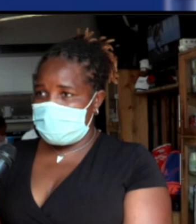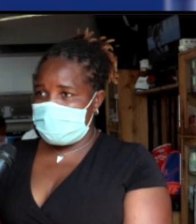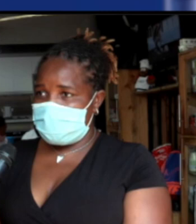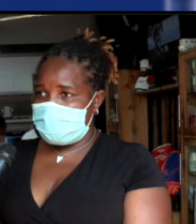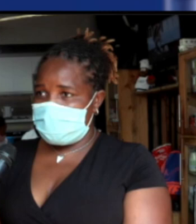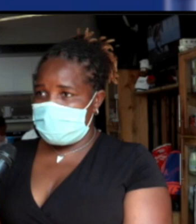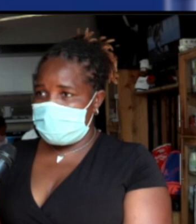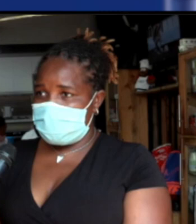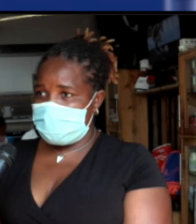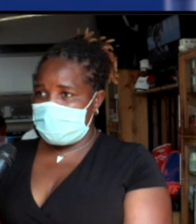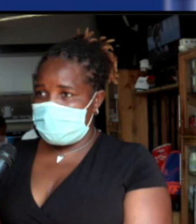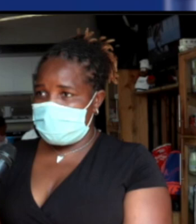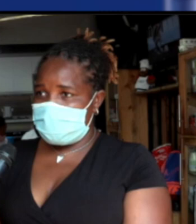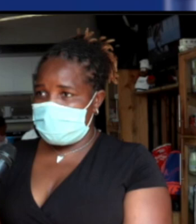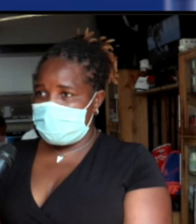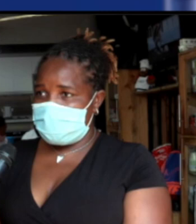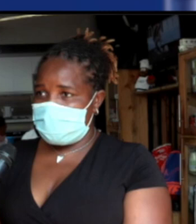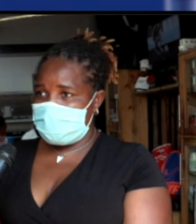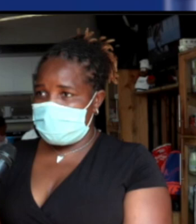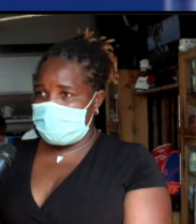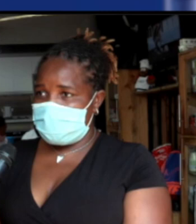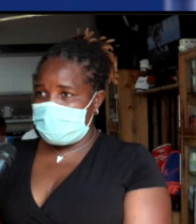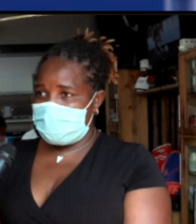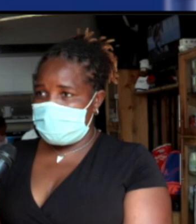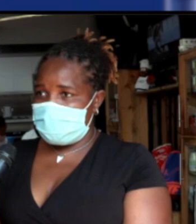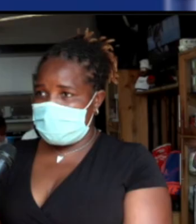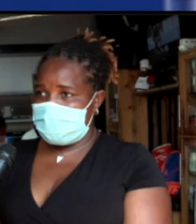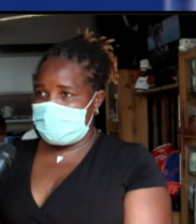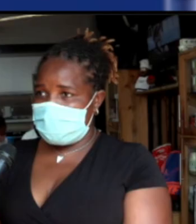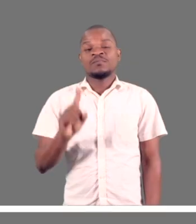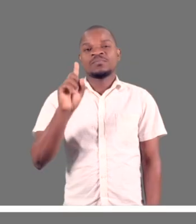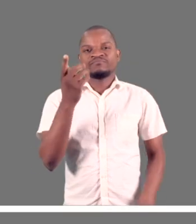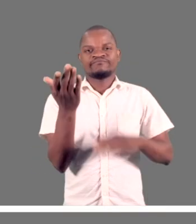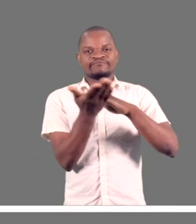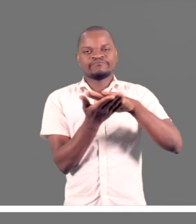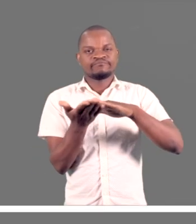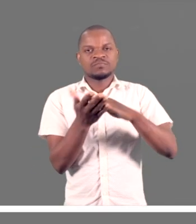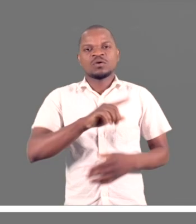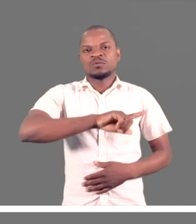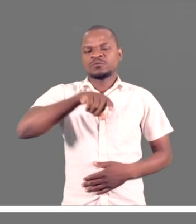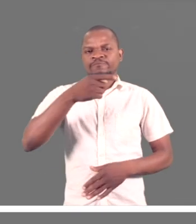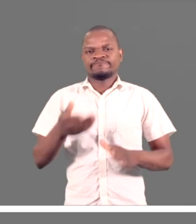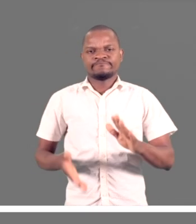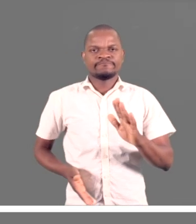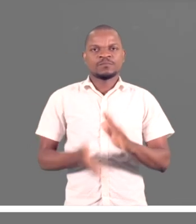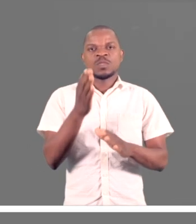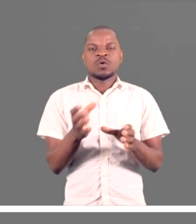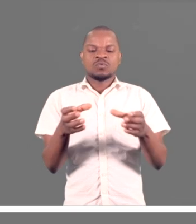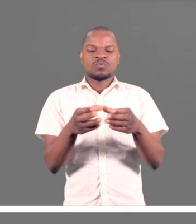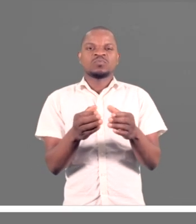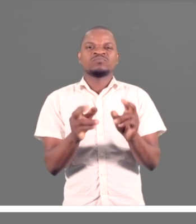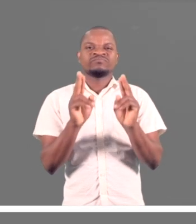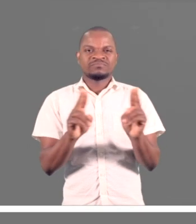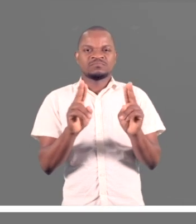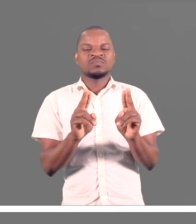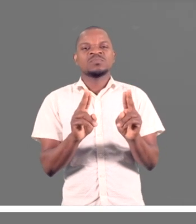finalidade de ajudar nas despesas de seus filhos com deficiência. Numa primeira fase estamos a começar com um